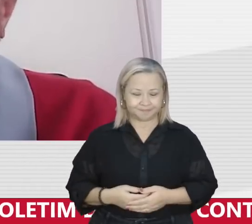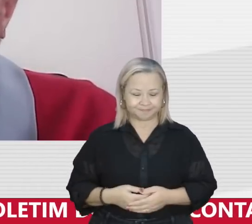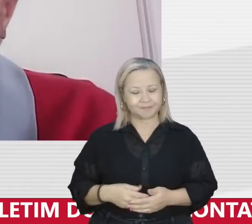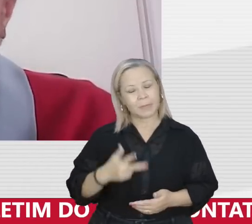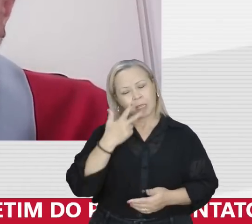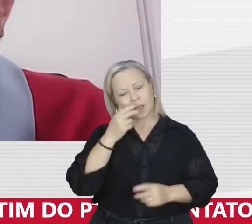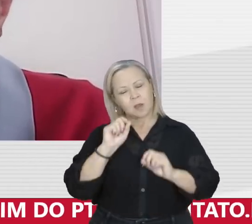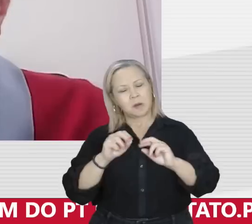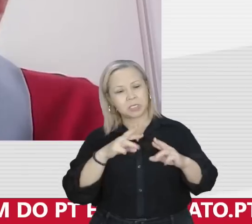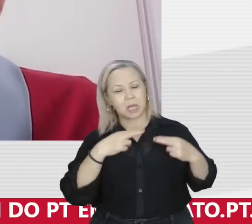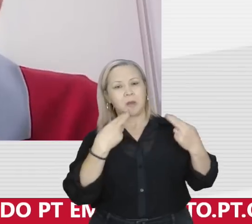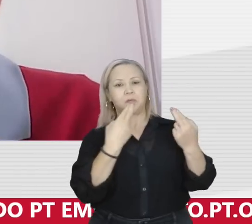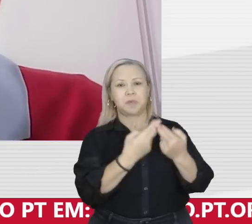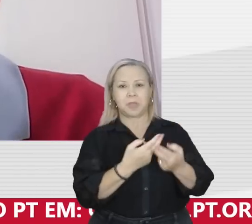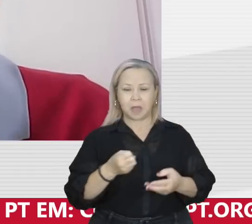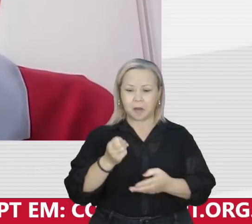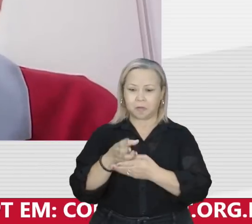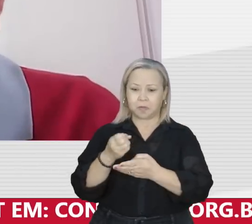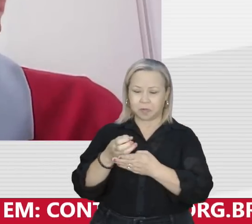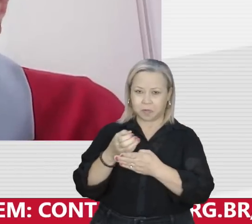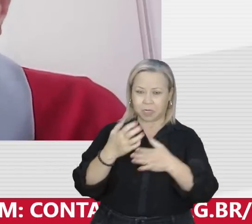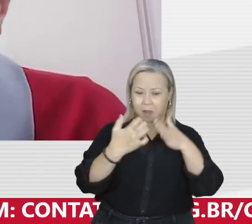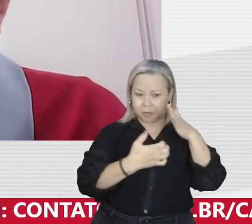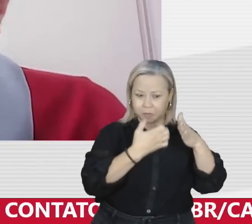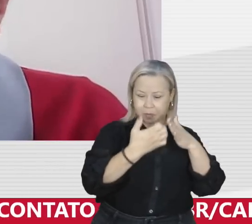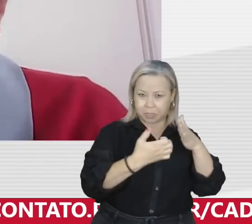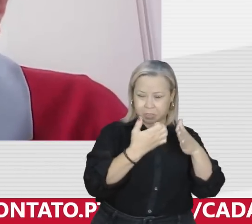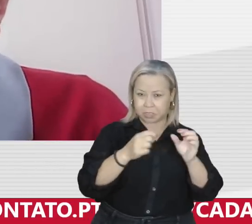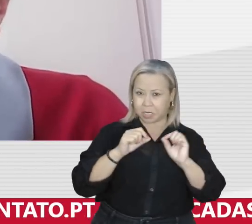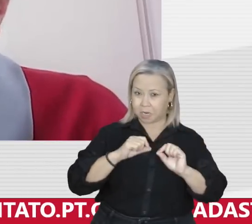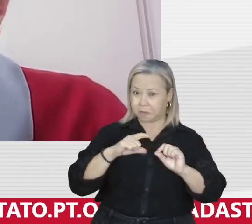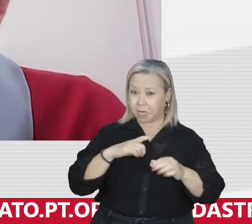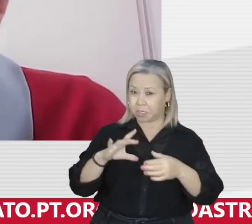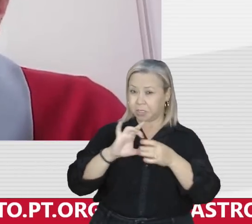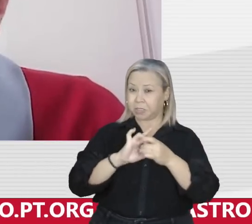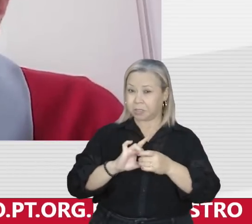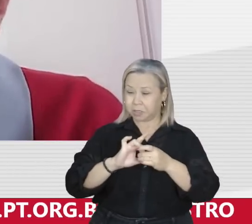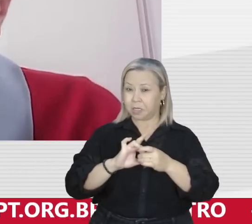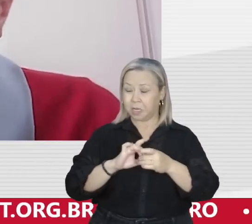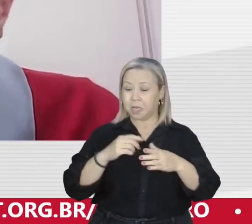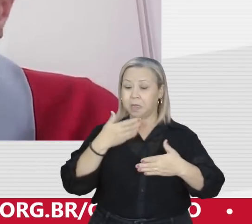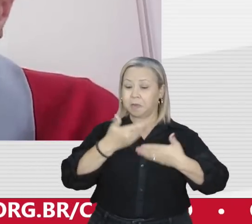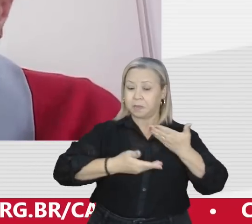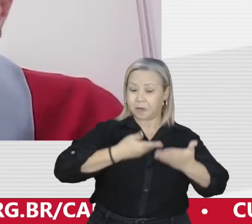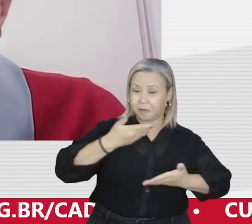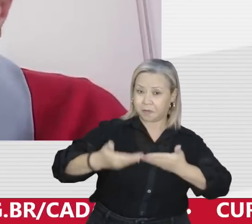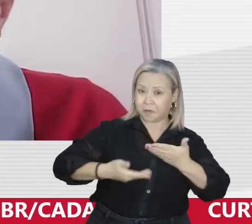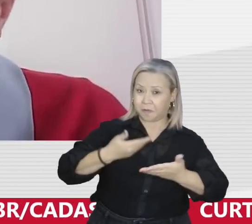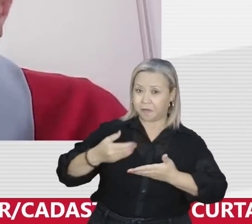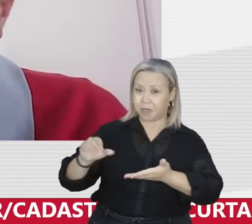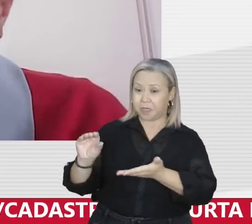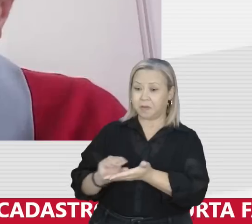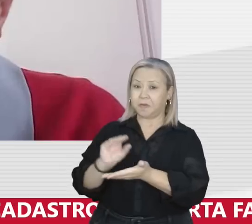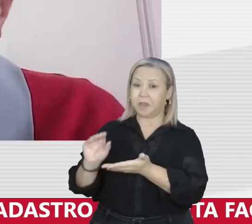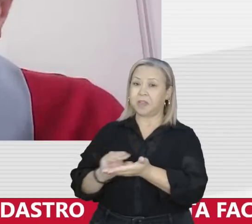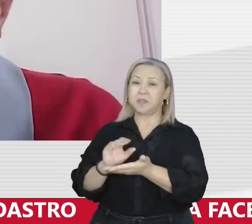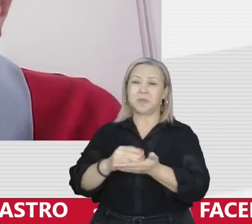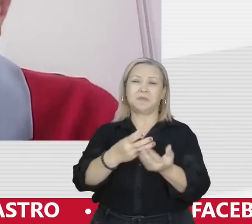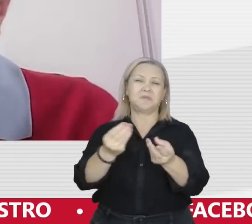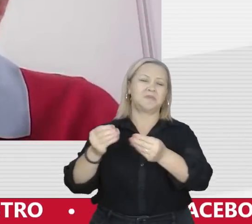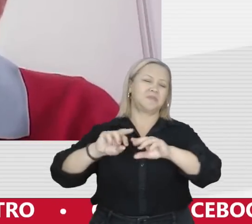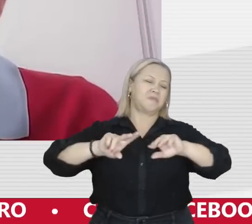zap dos empresários, ela tem esse condão. Por quê? Porque eles estavam envolvidos no financiamento de muita